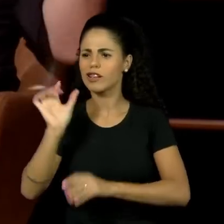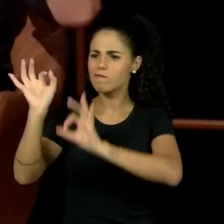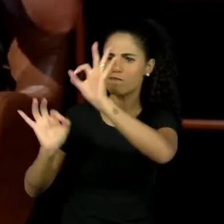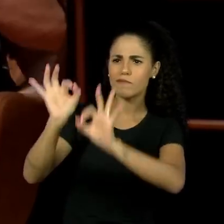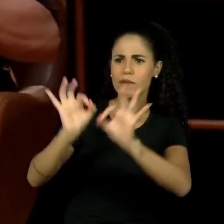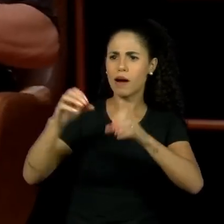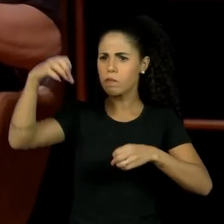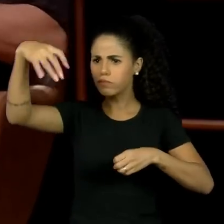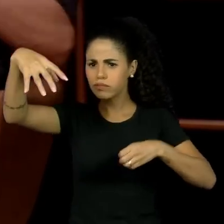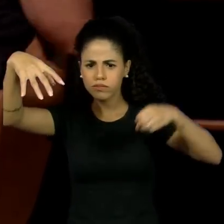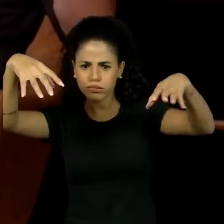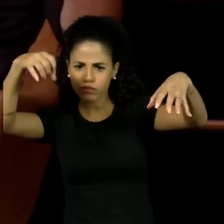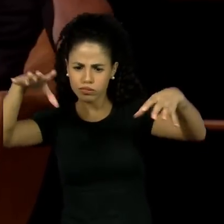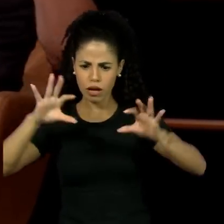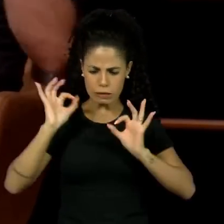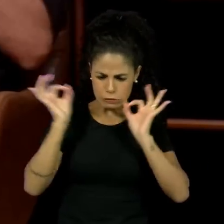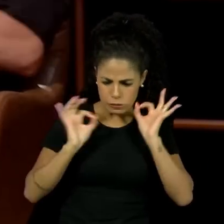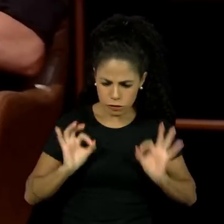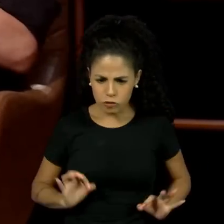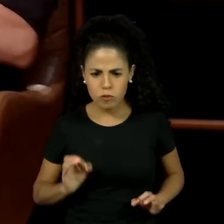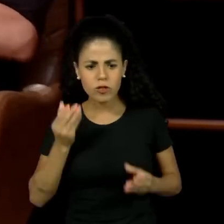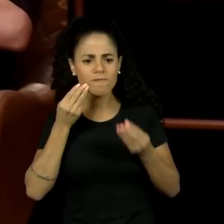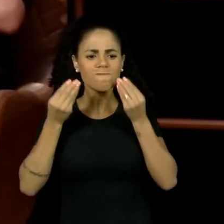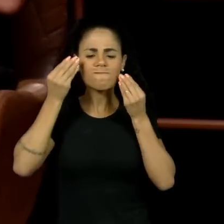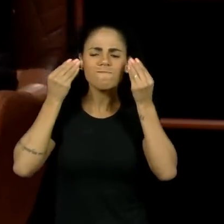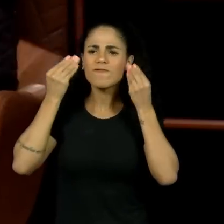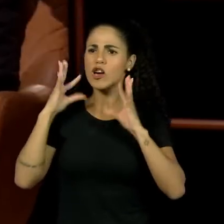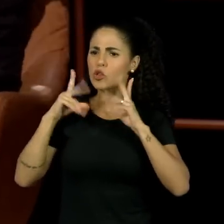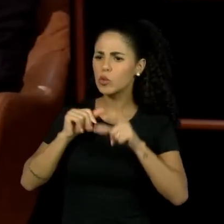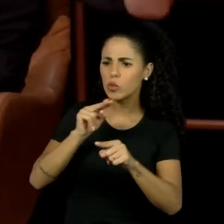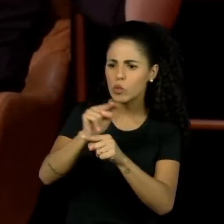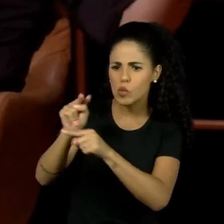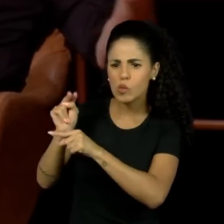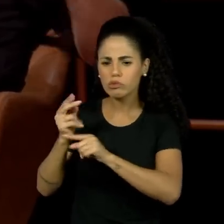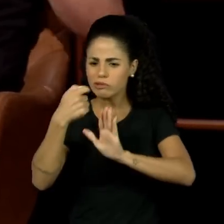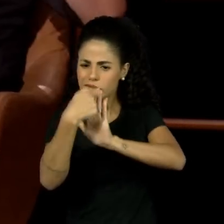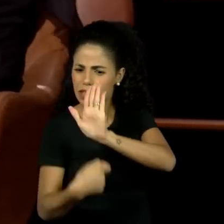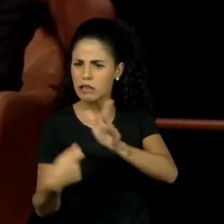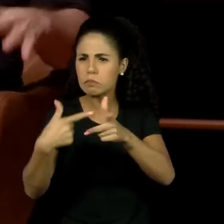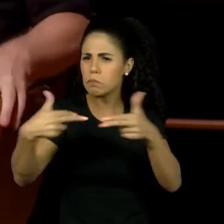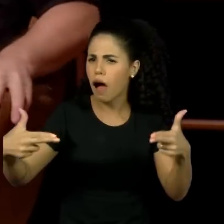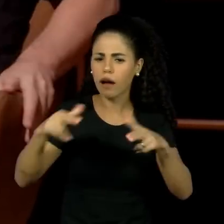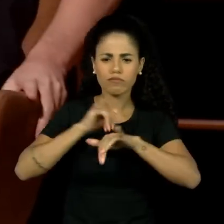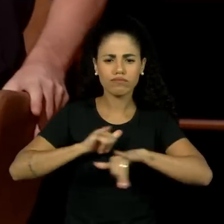monta luz, carrega as coisas nas costas, cuida da divulgação,